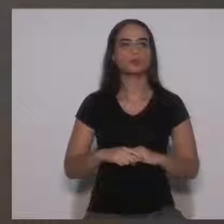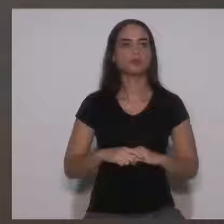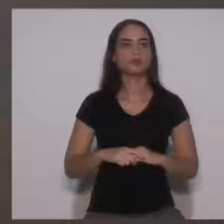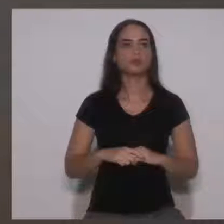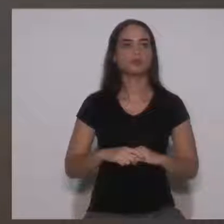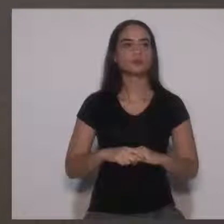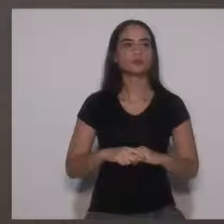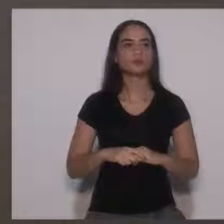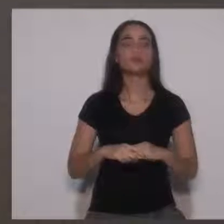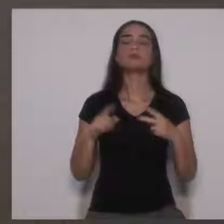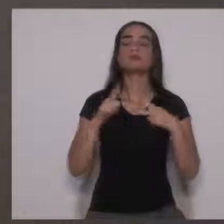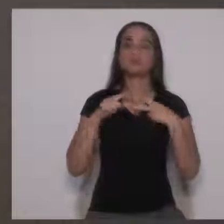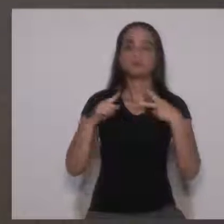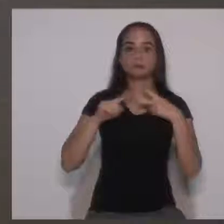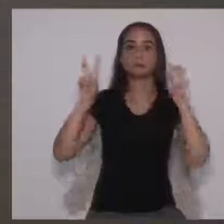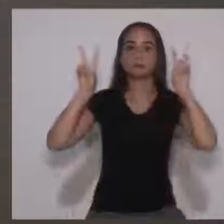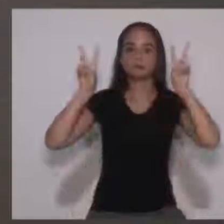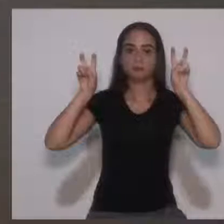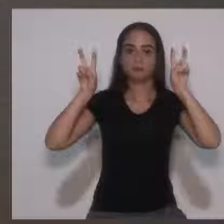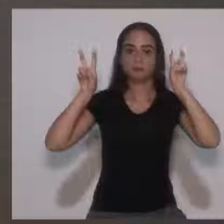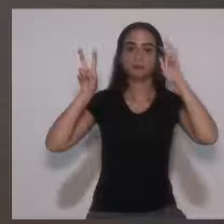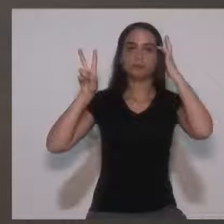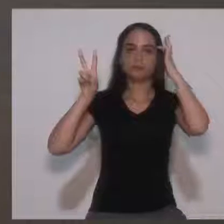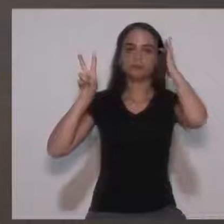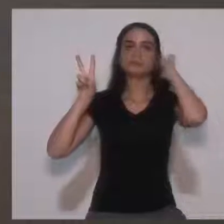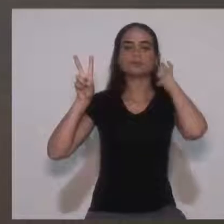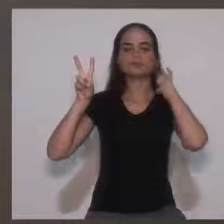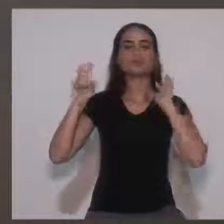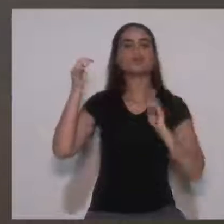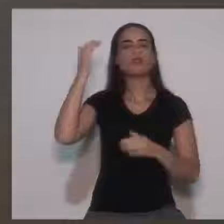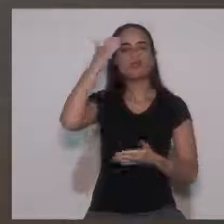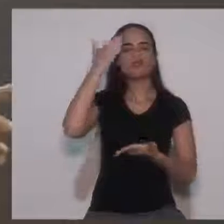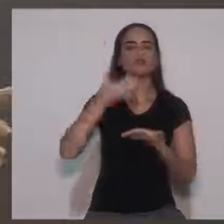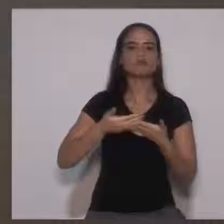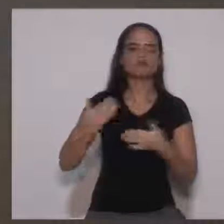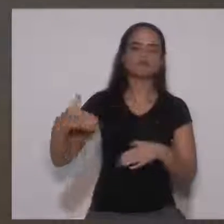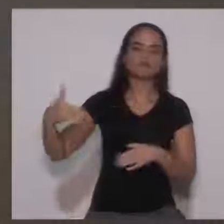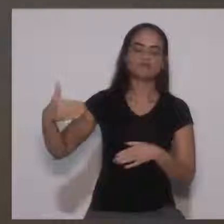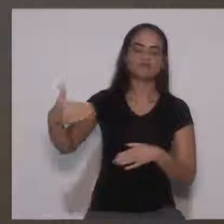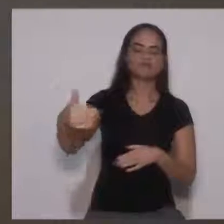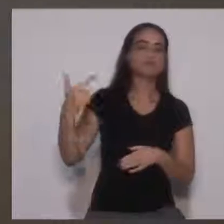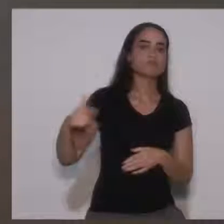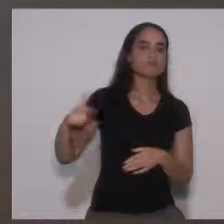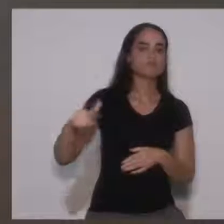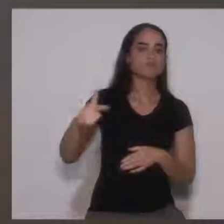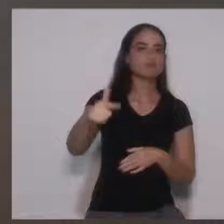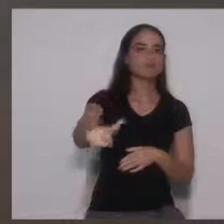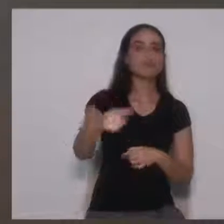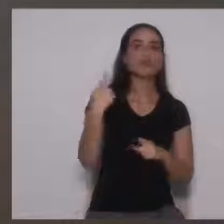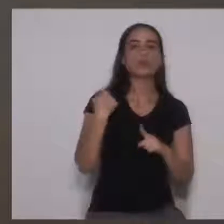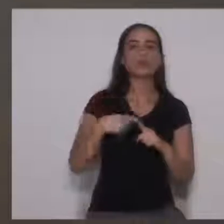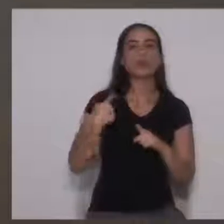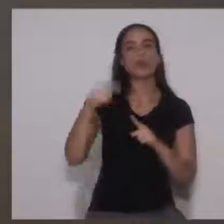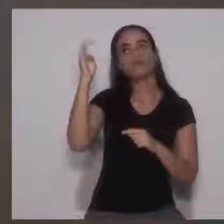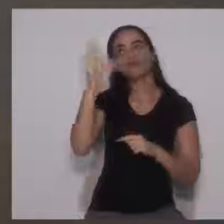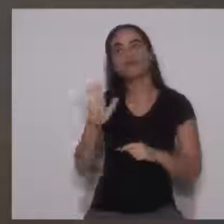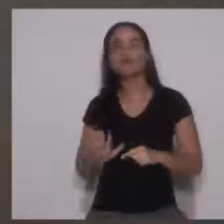Tem dois temas que eu acho que vão repassar por muito tempo aí. São dois temas de abrangência nacional,